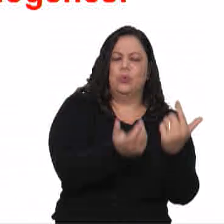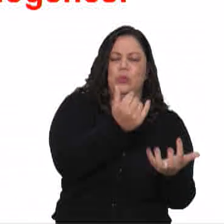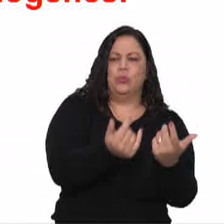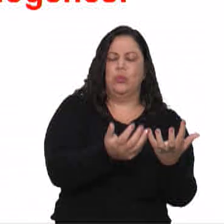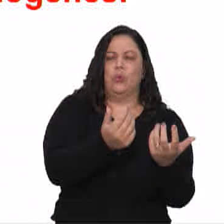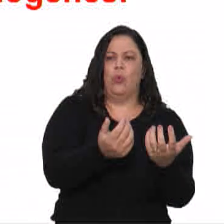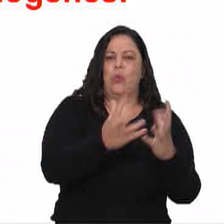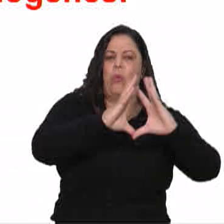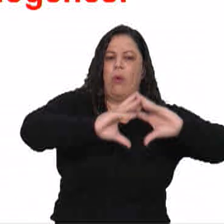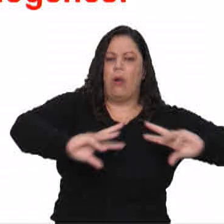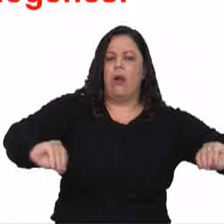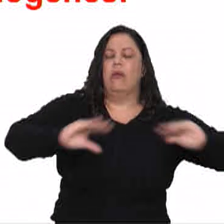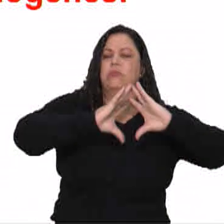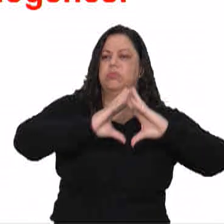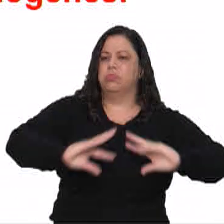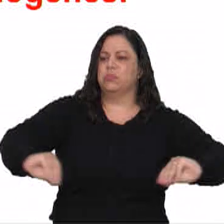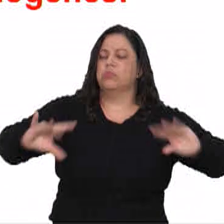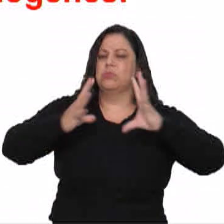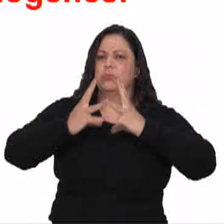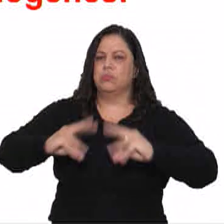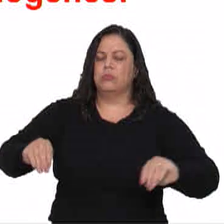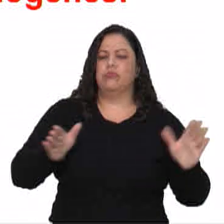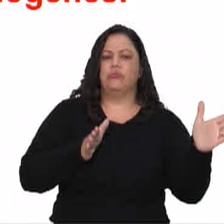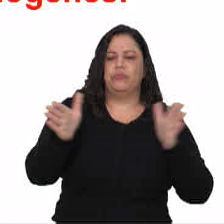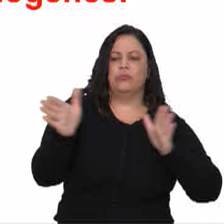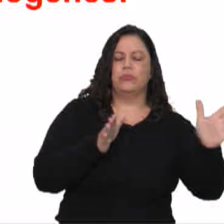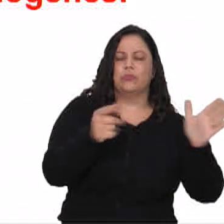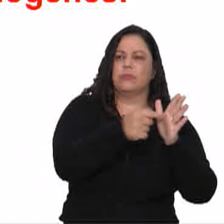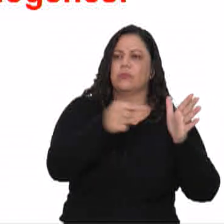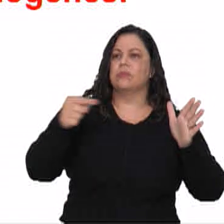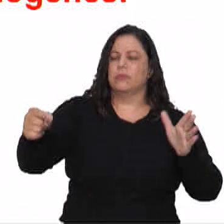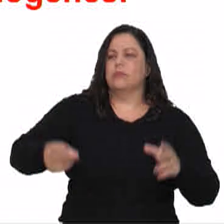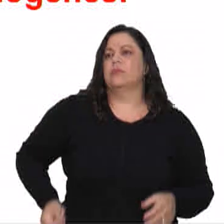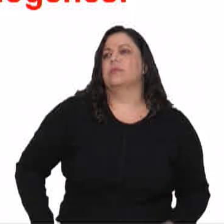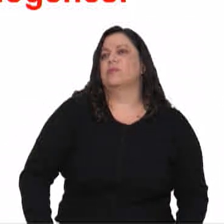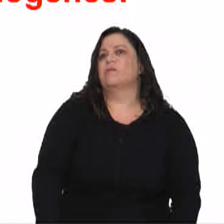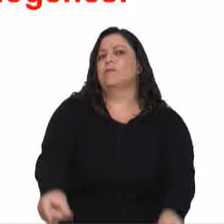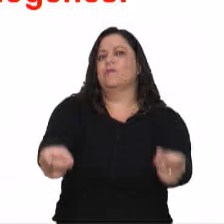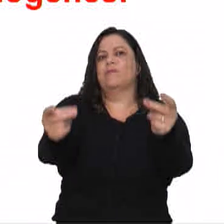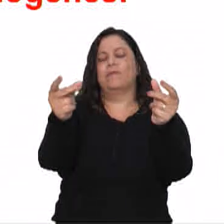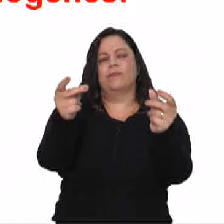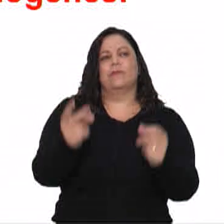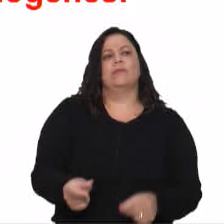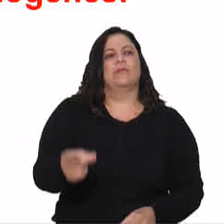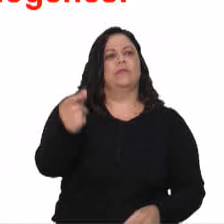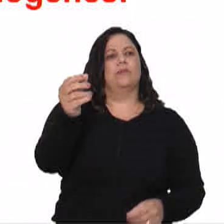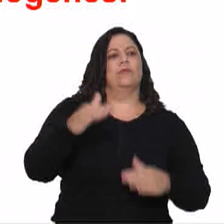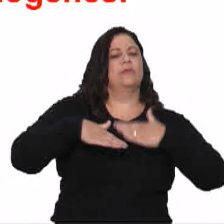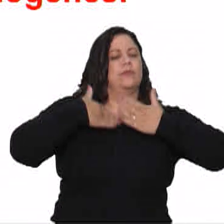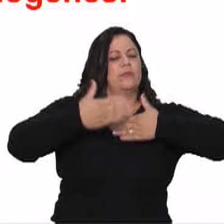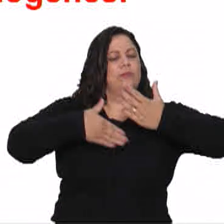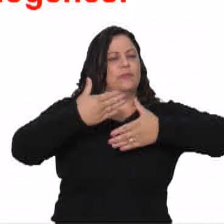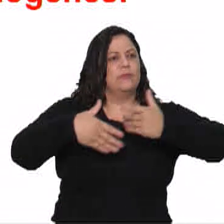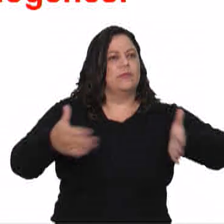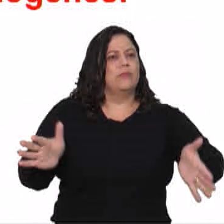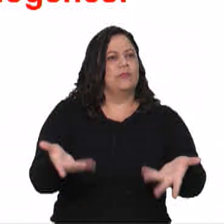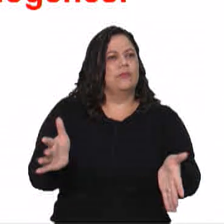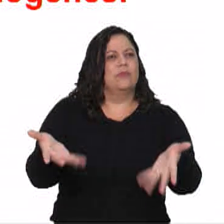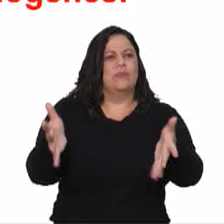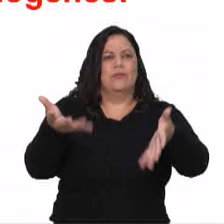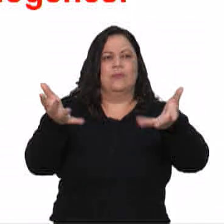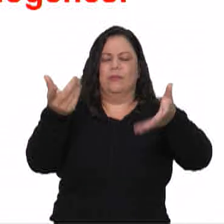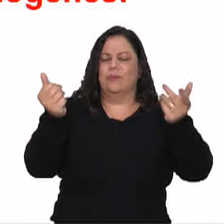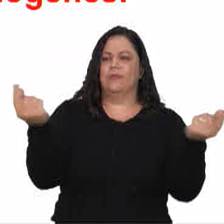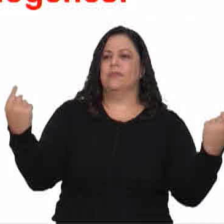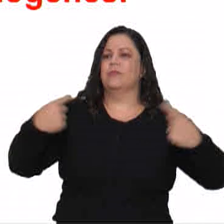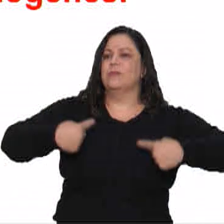consumido, em períodos determinados por toda a eternidade. E isto se processa segundo o destino. Dos contrários, o que